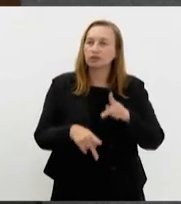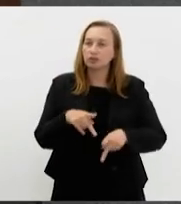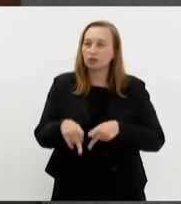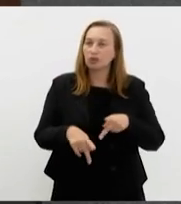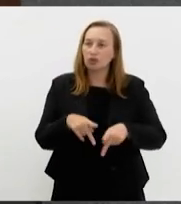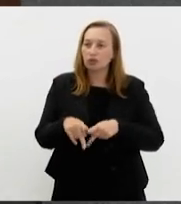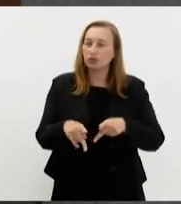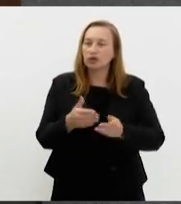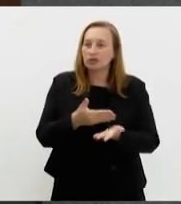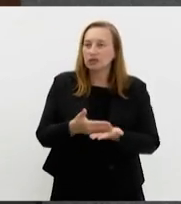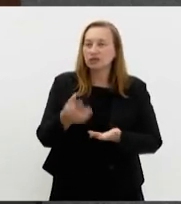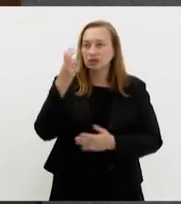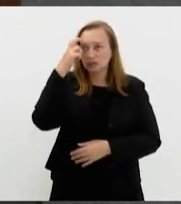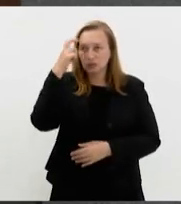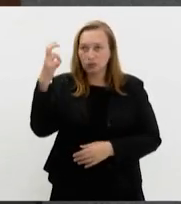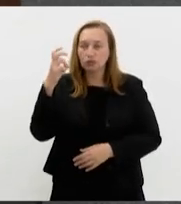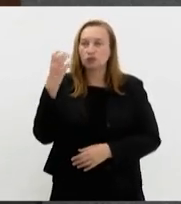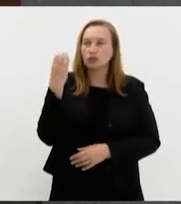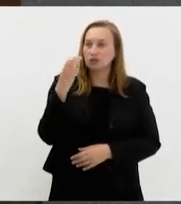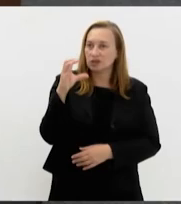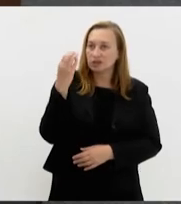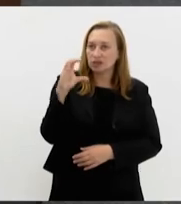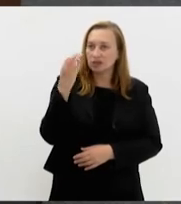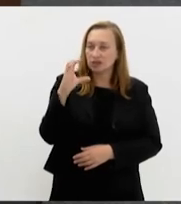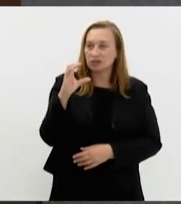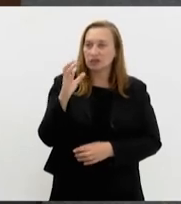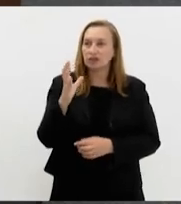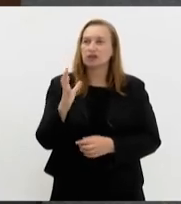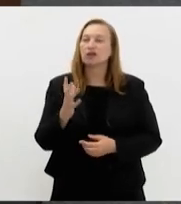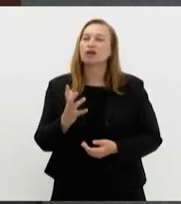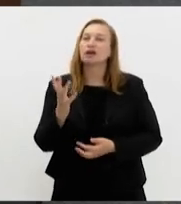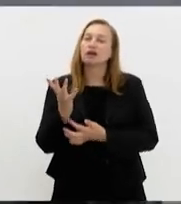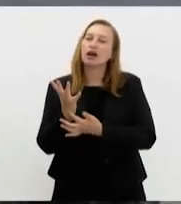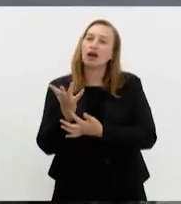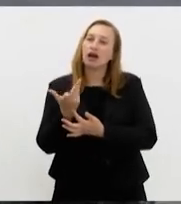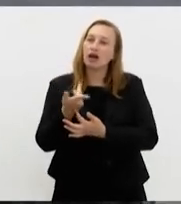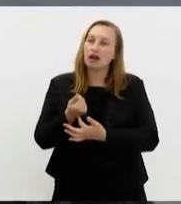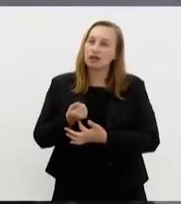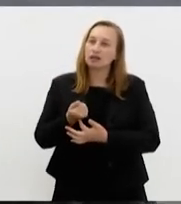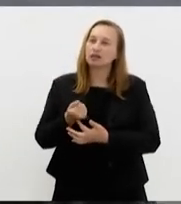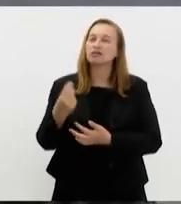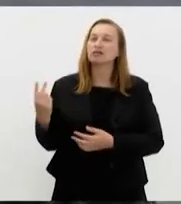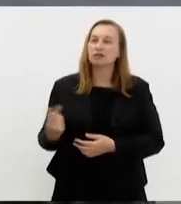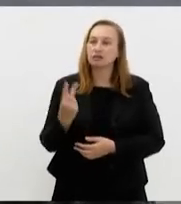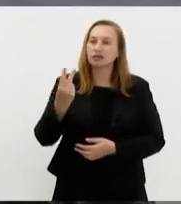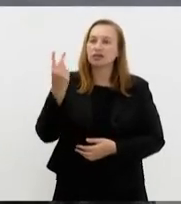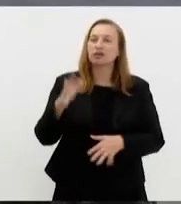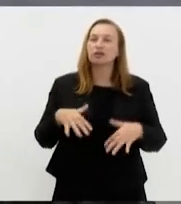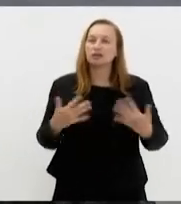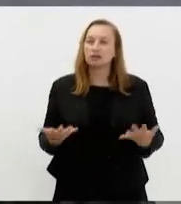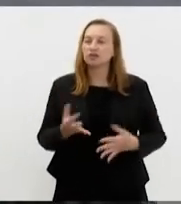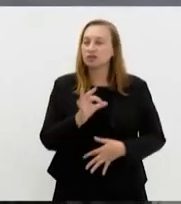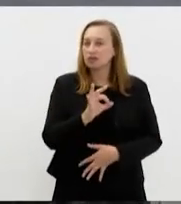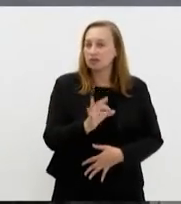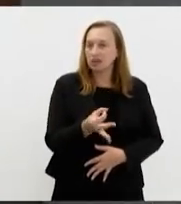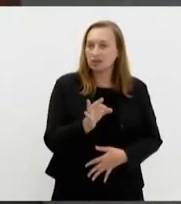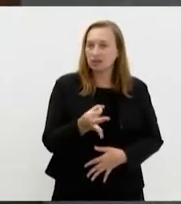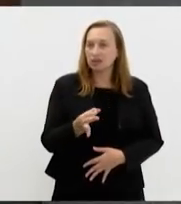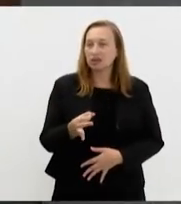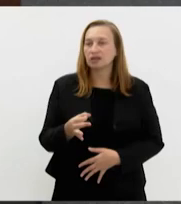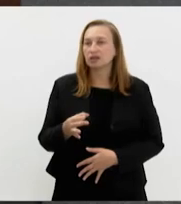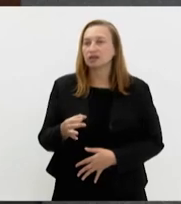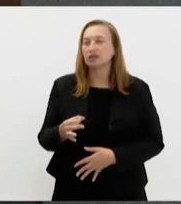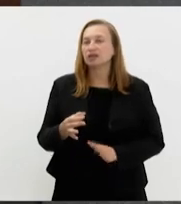cultura, passa pela ciência, passa pelas artes manuais, a gente tem que valorizar isso. Então, Vossa Excelência está coberta de razão, parecer